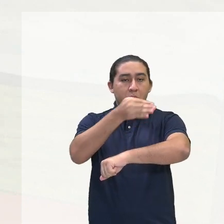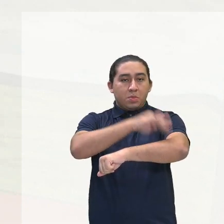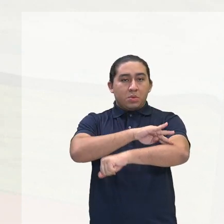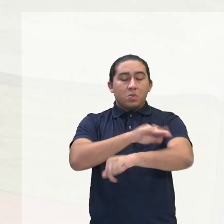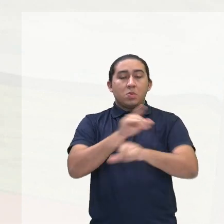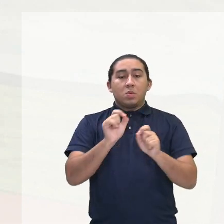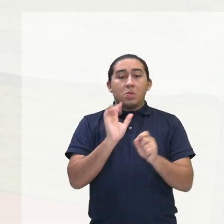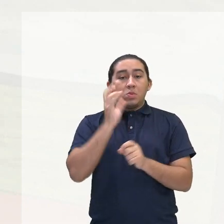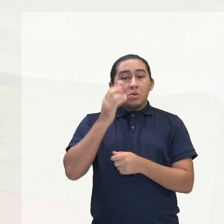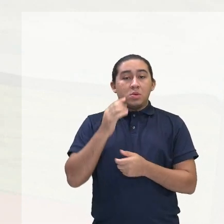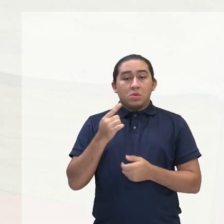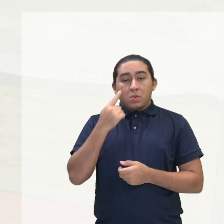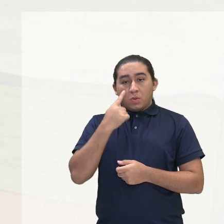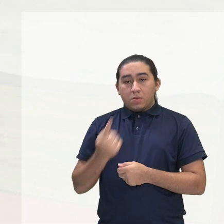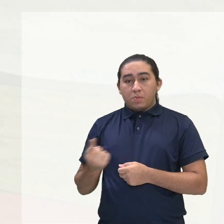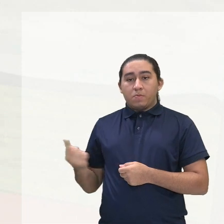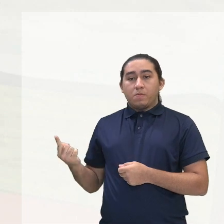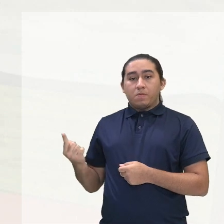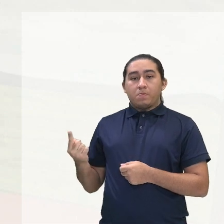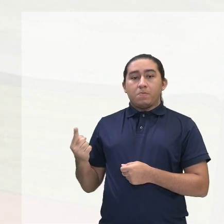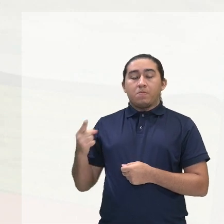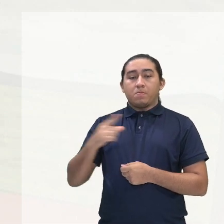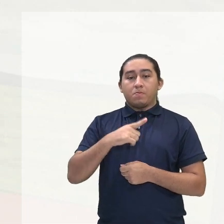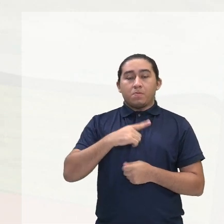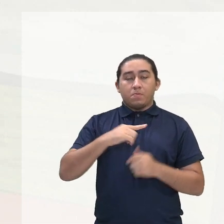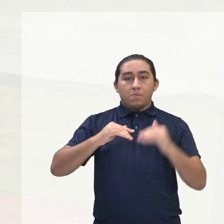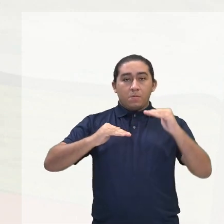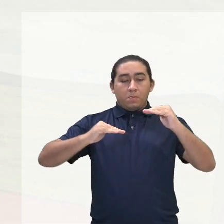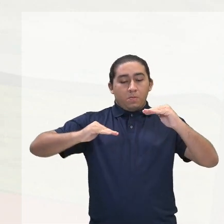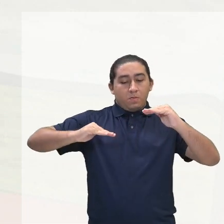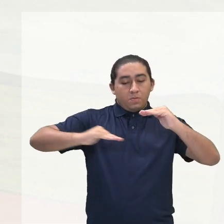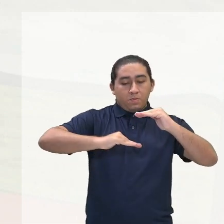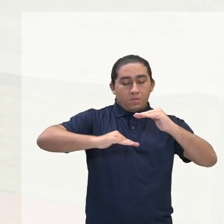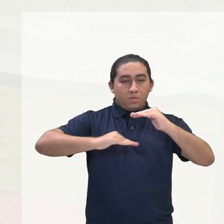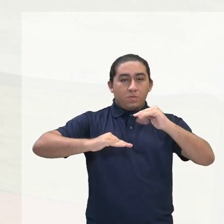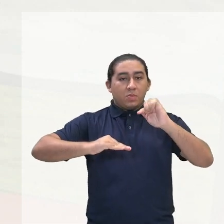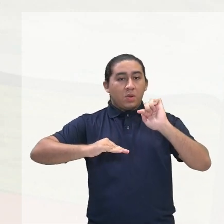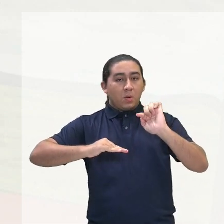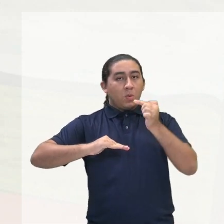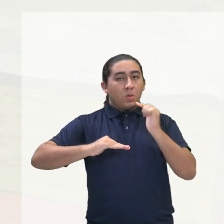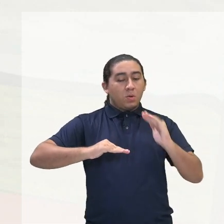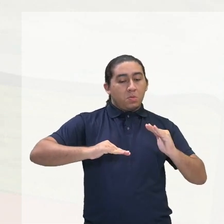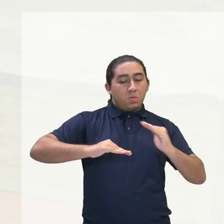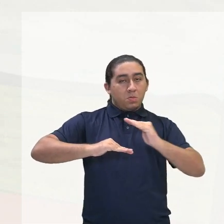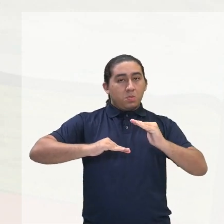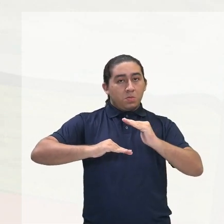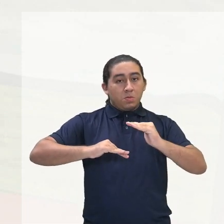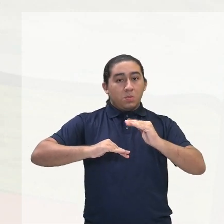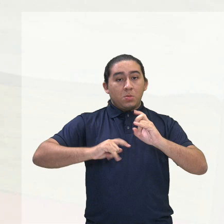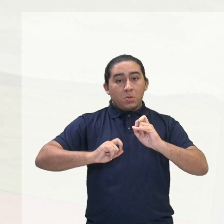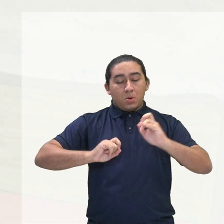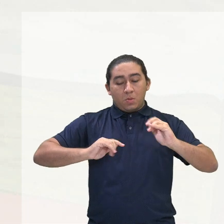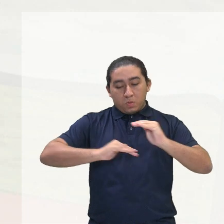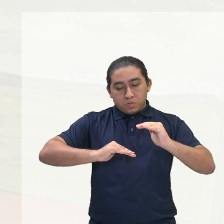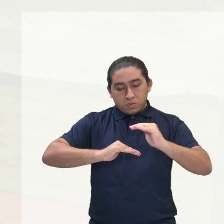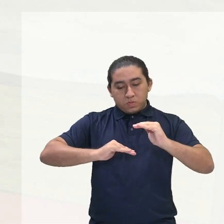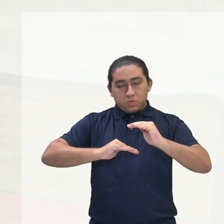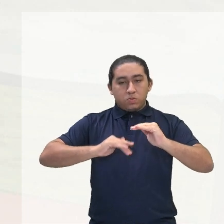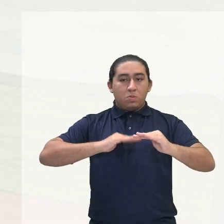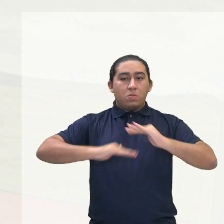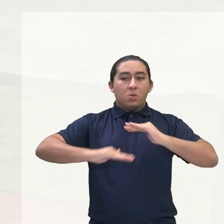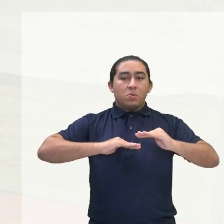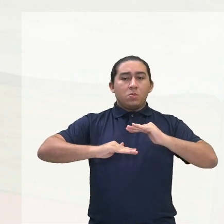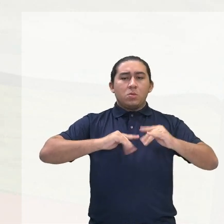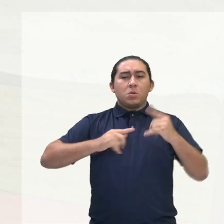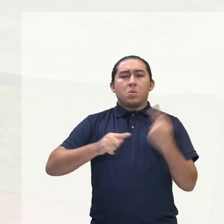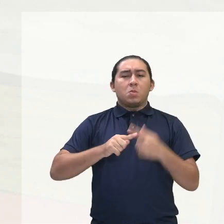de Nazca está indo aqui, ó, para baixo, enquanto a sul-americana para cima, né? Então, nesse processo, né, por que